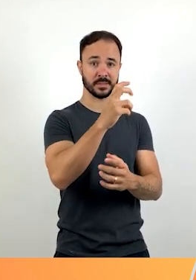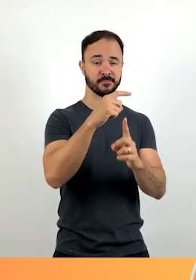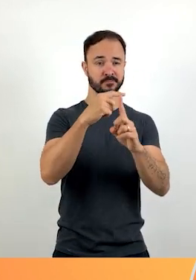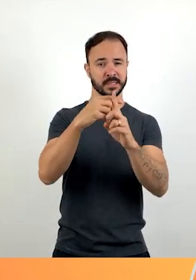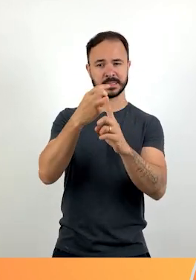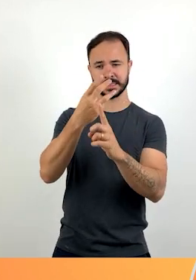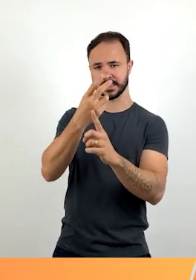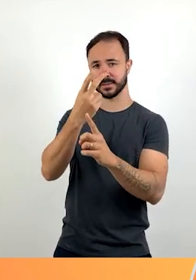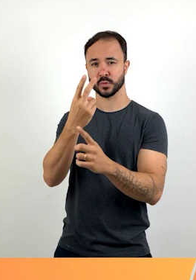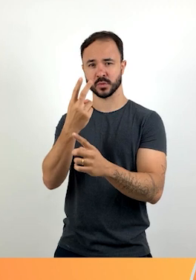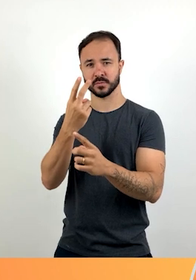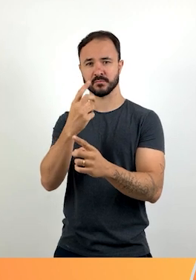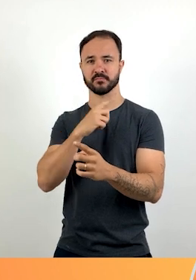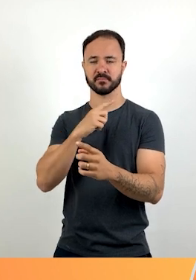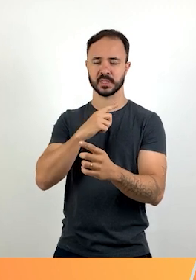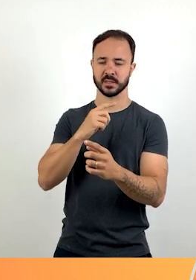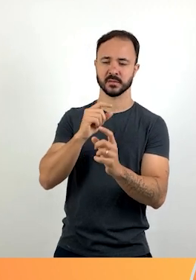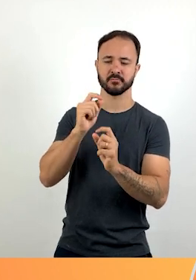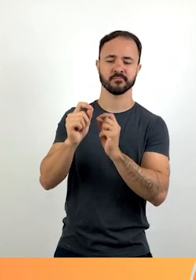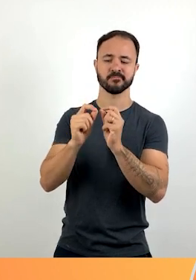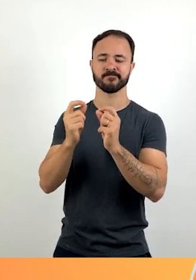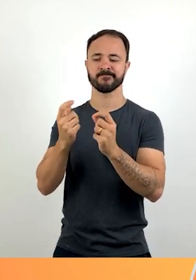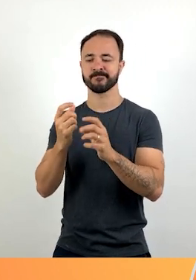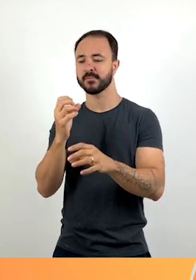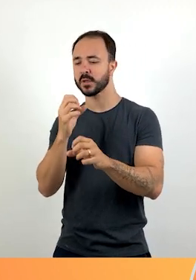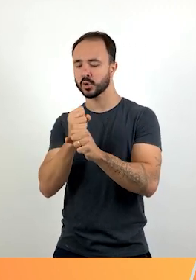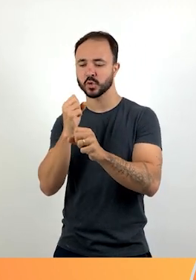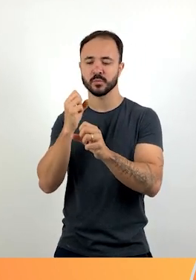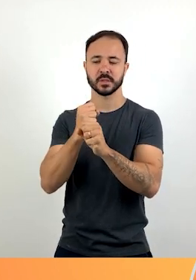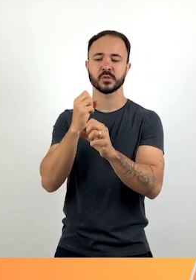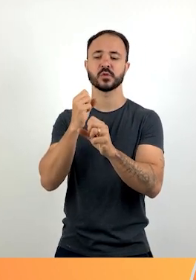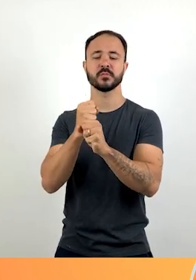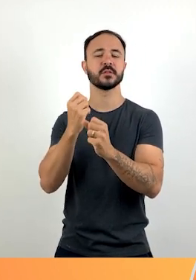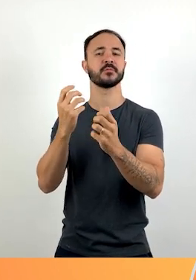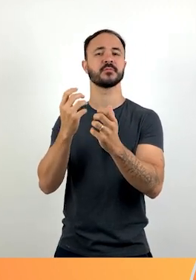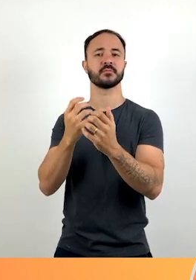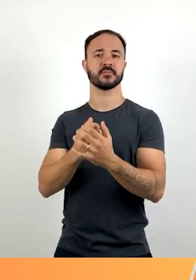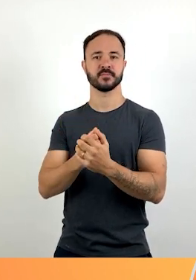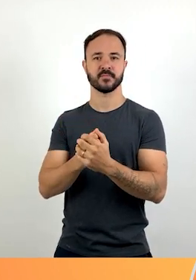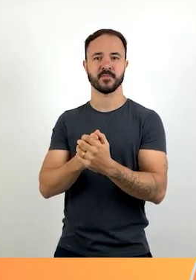Nós vamos ter 5 mais 2, 7. 3 mais 4, 7.